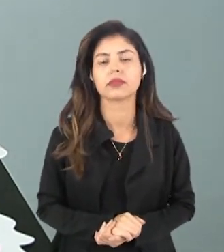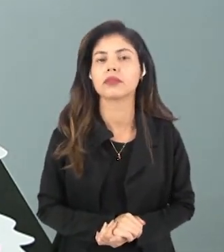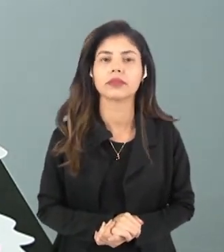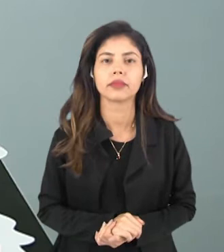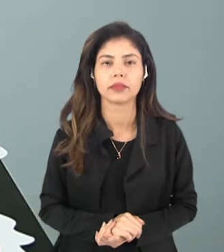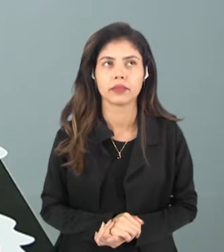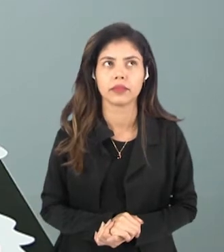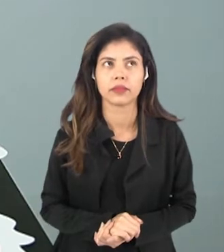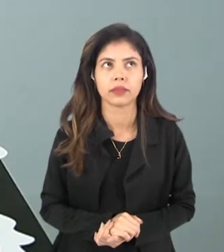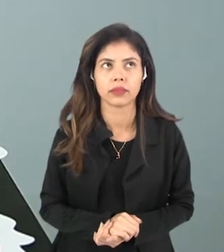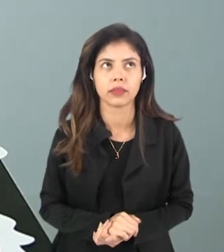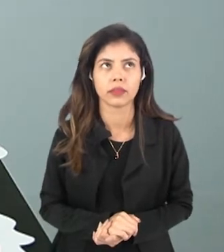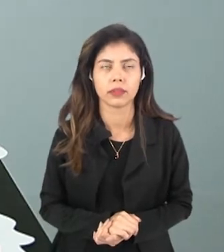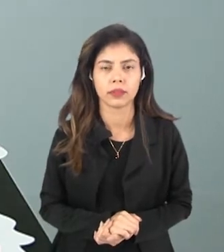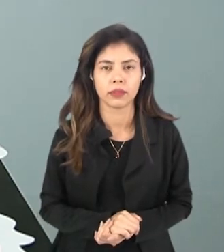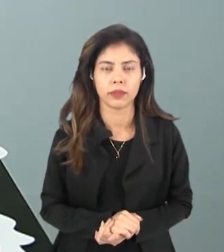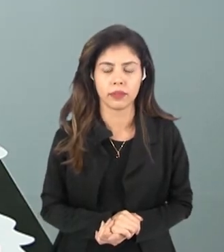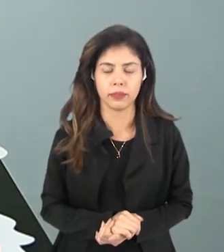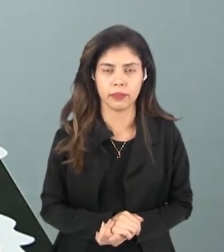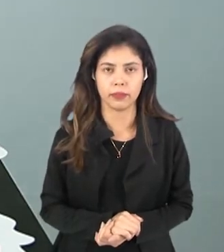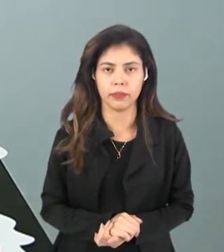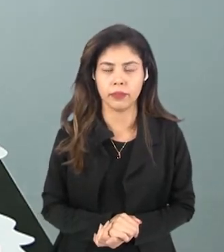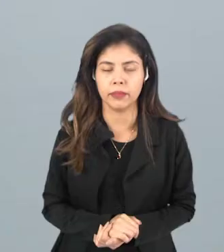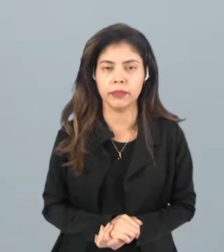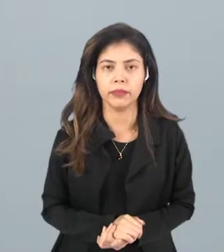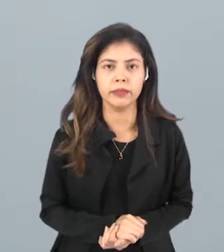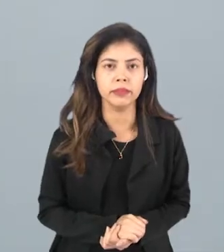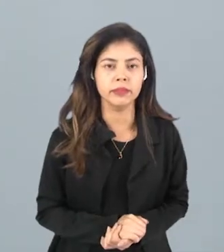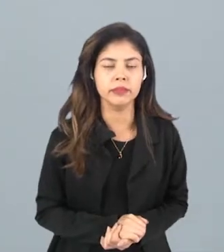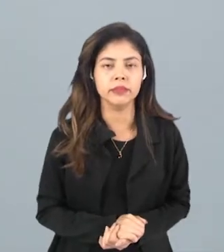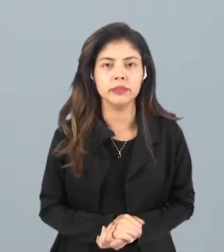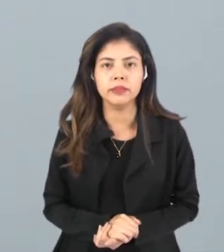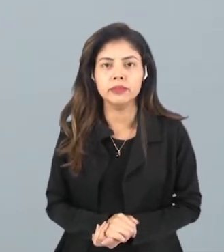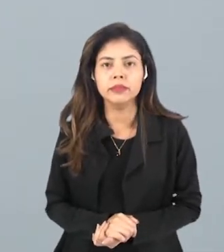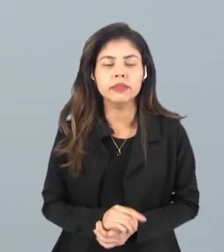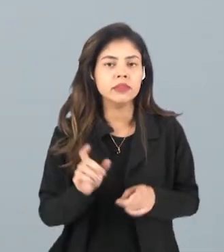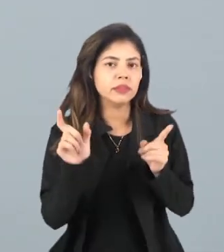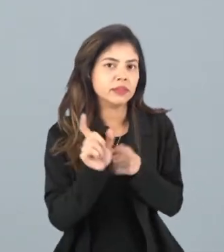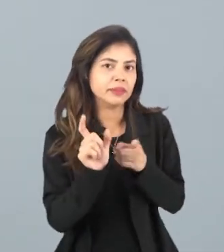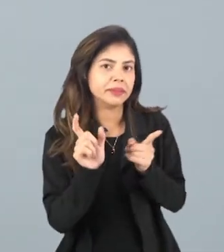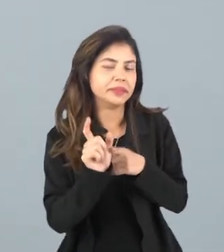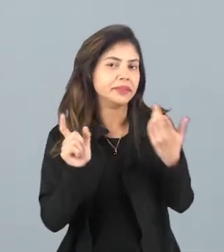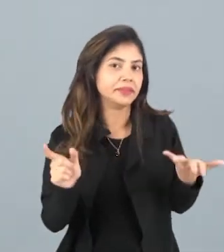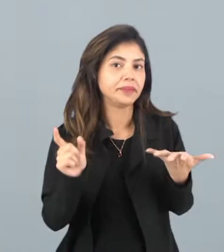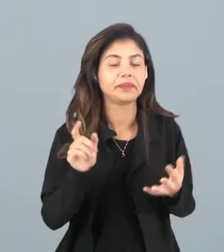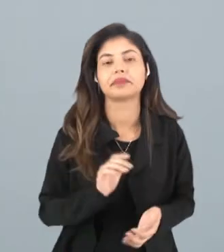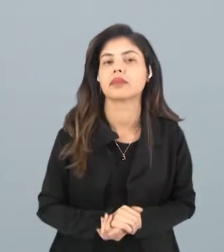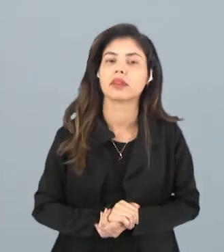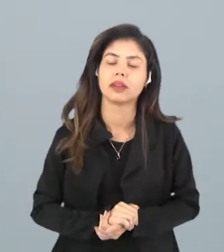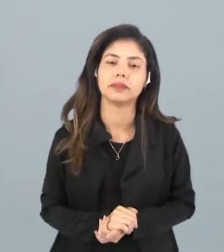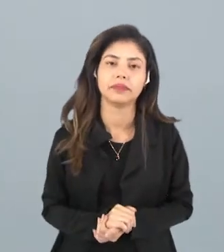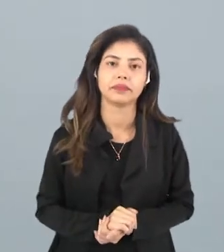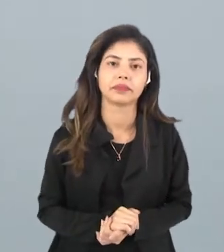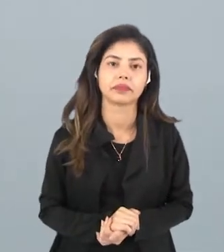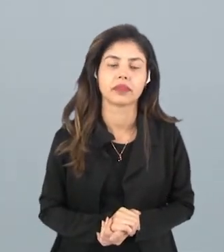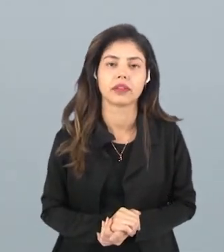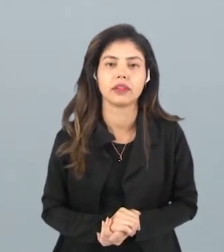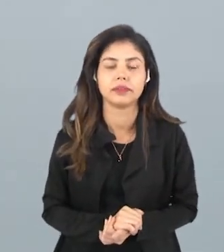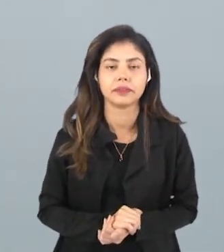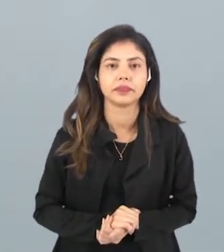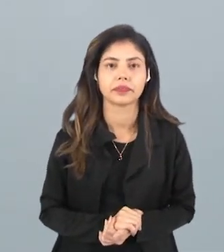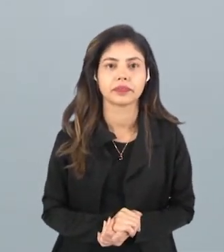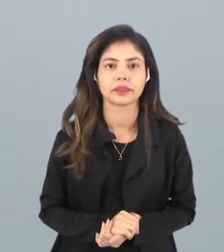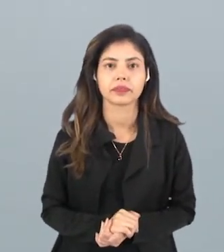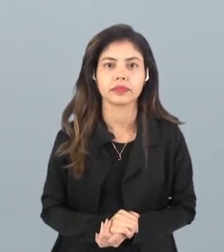hoje vamos ler juntos essa palavra Vamos lá está